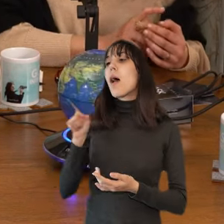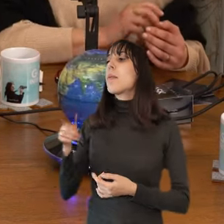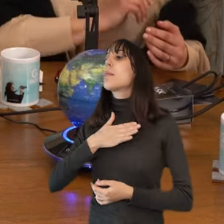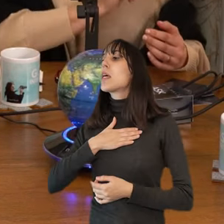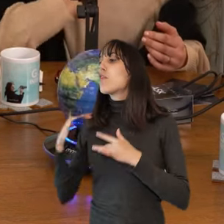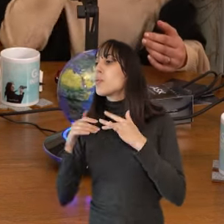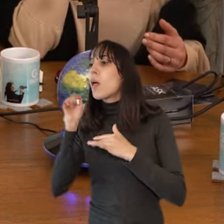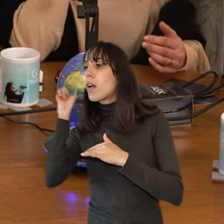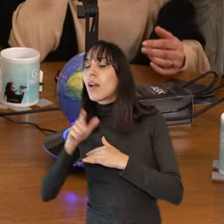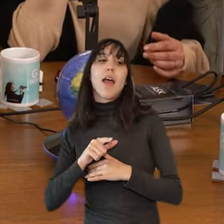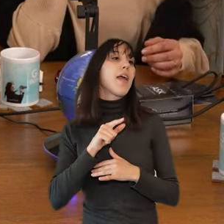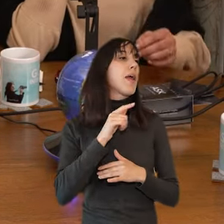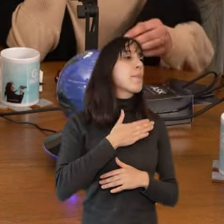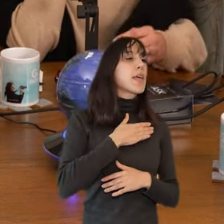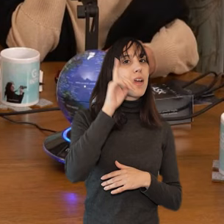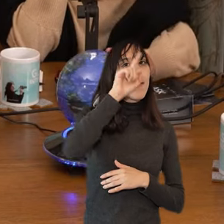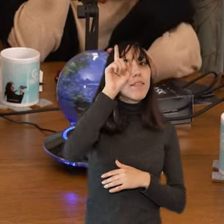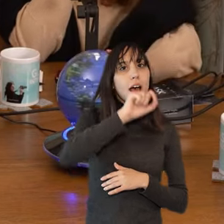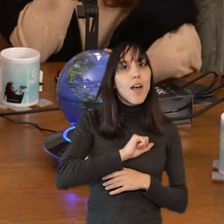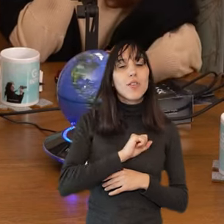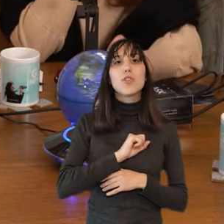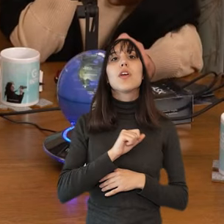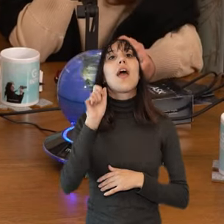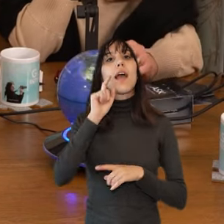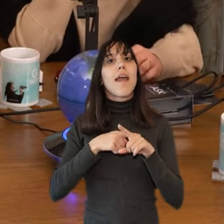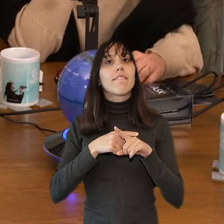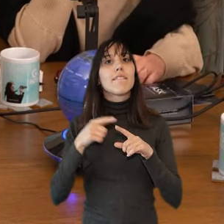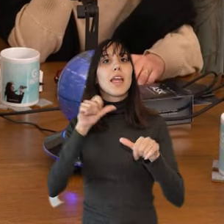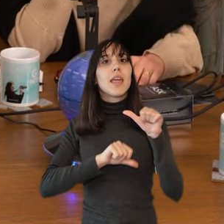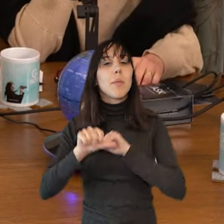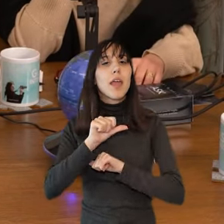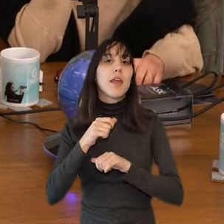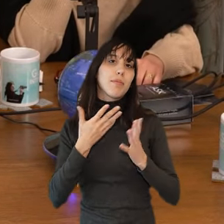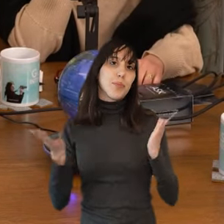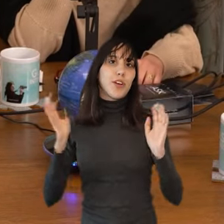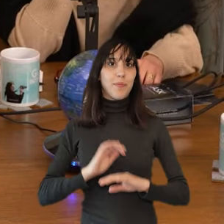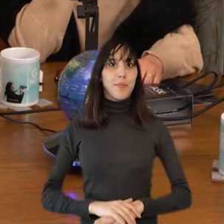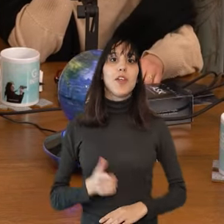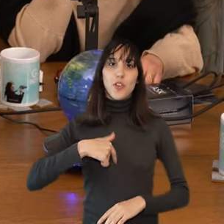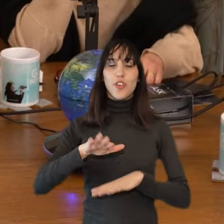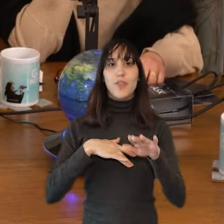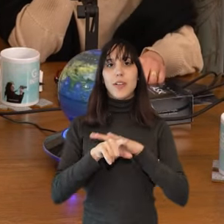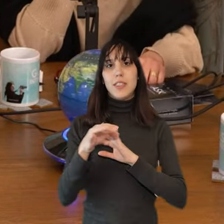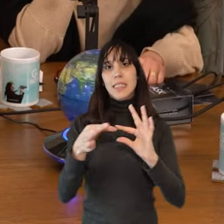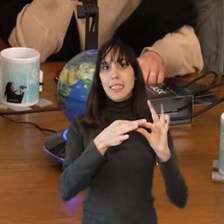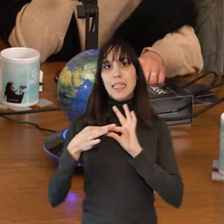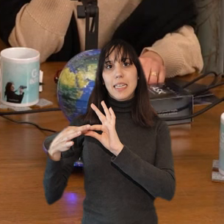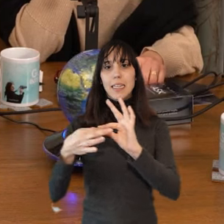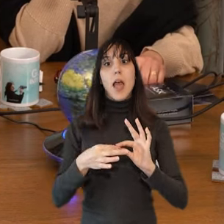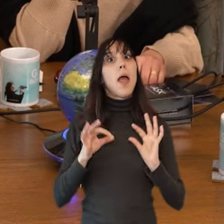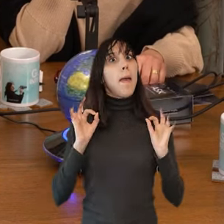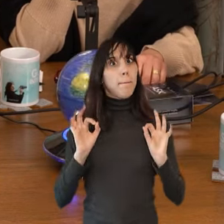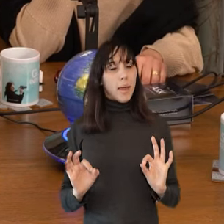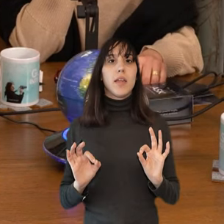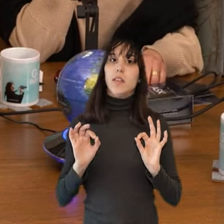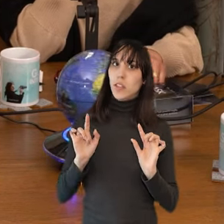gosta de futebol quem é que gosta de cabalos quem é que está interessado na química e por aí fora então nós fazemos essa ligação bem uma